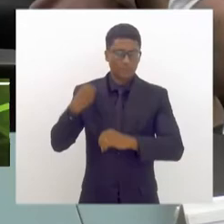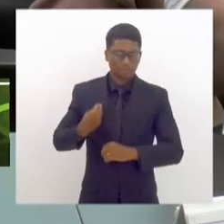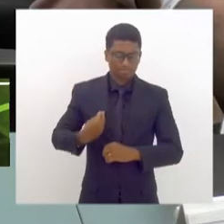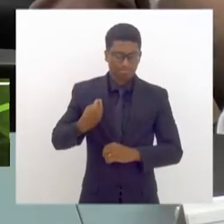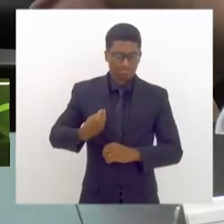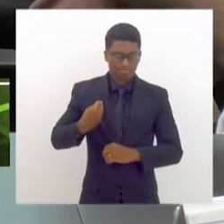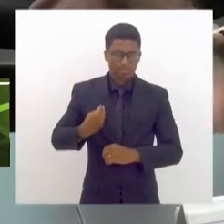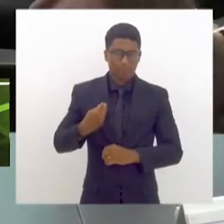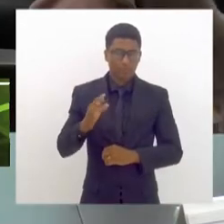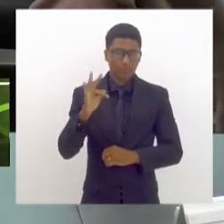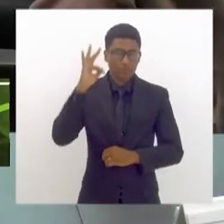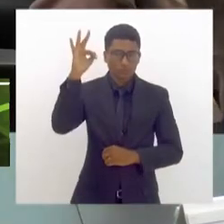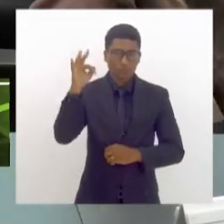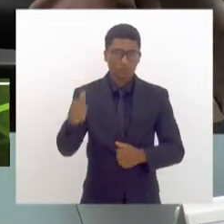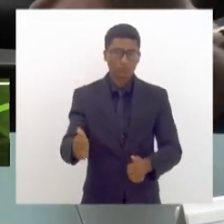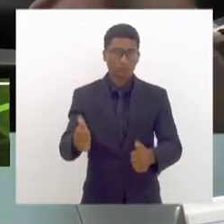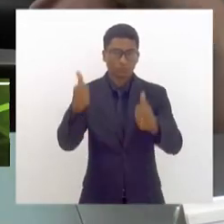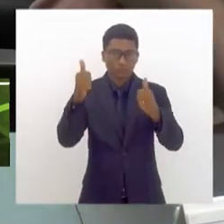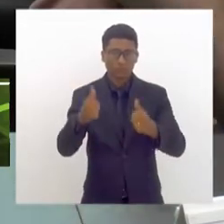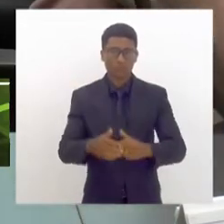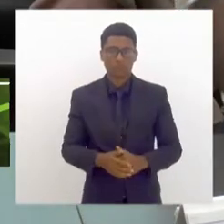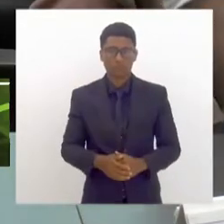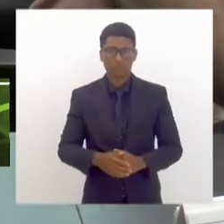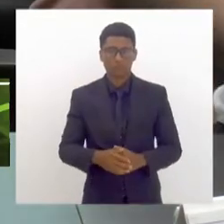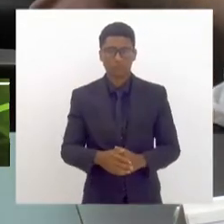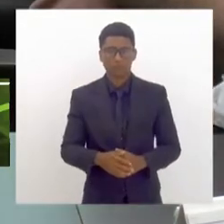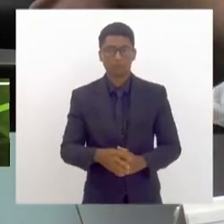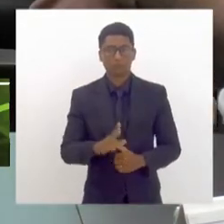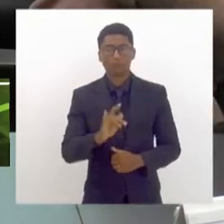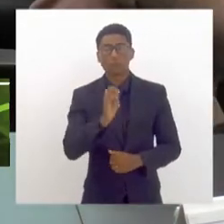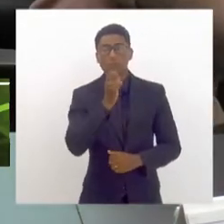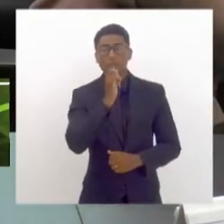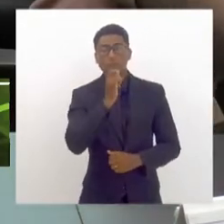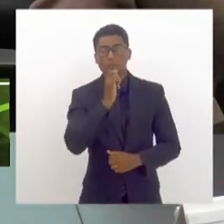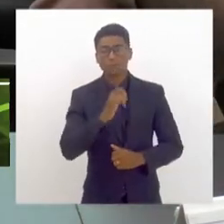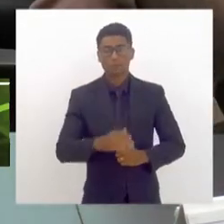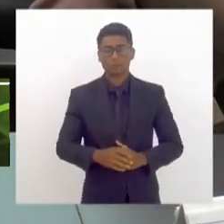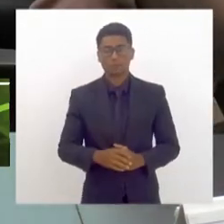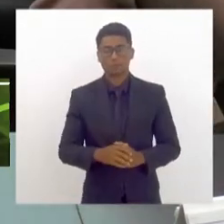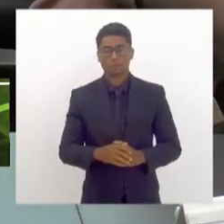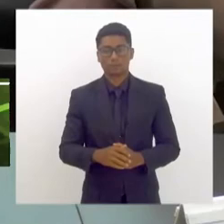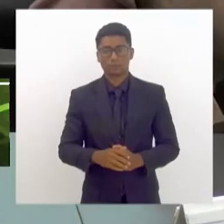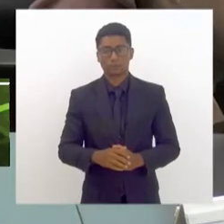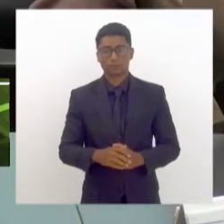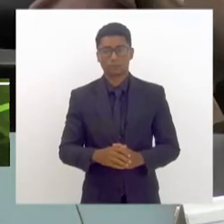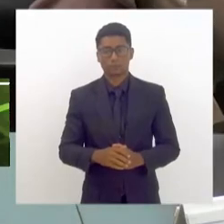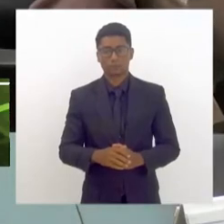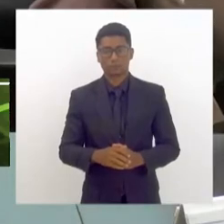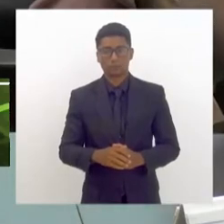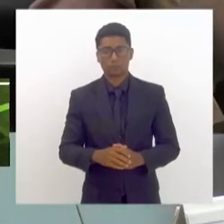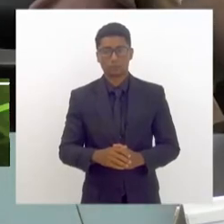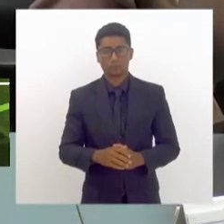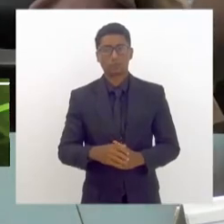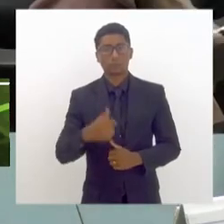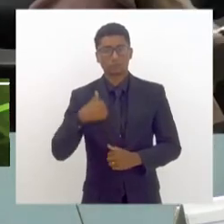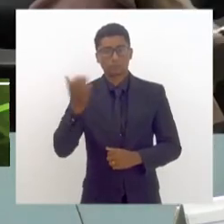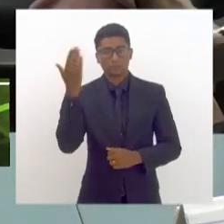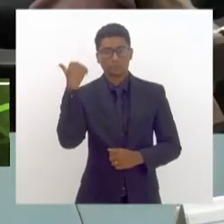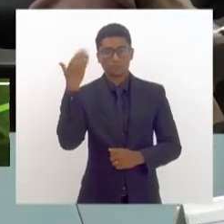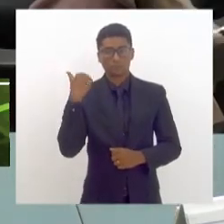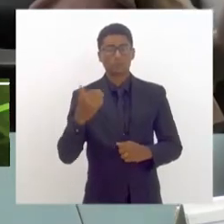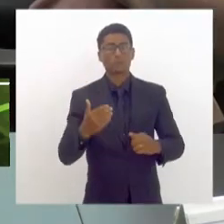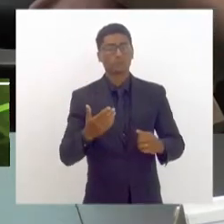a gente consegue... E aí eu vou dar um exemplo que aí fica melhor. Eu fui estudante de